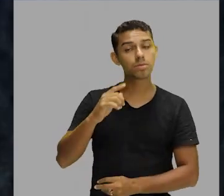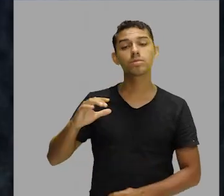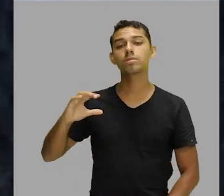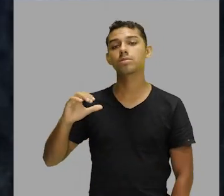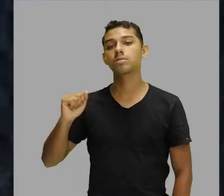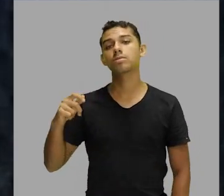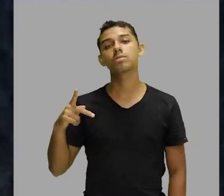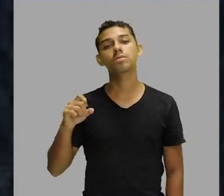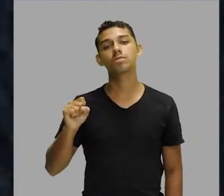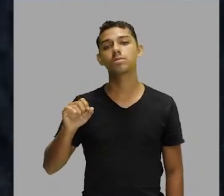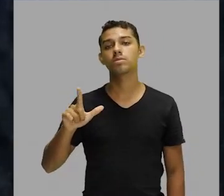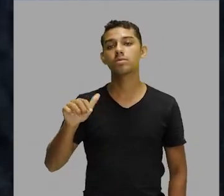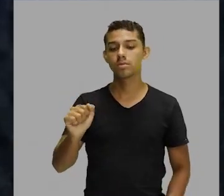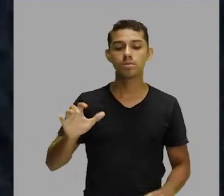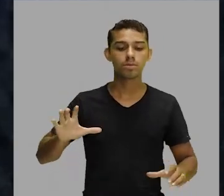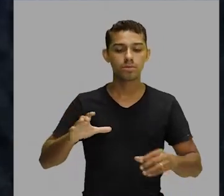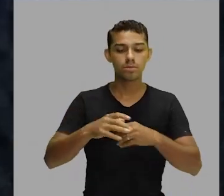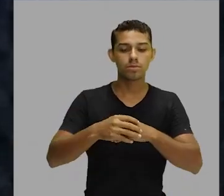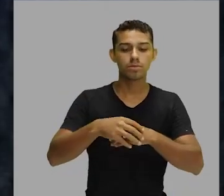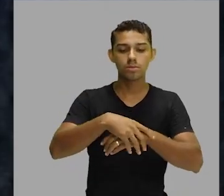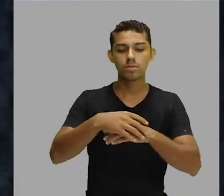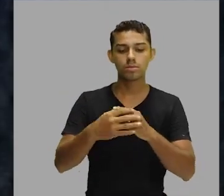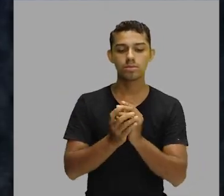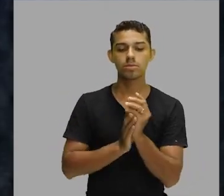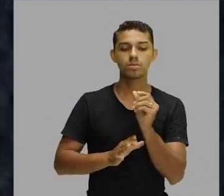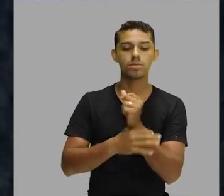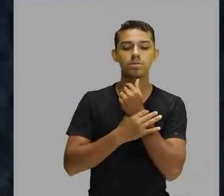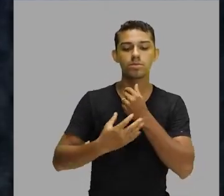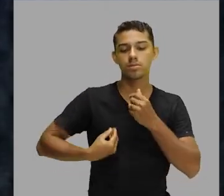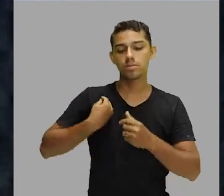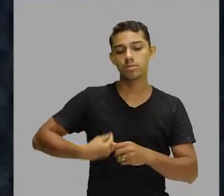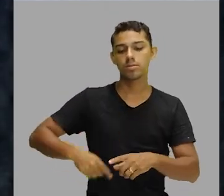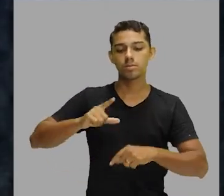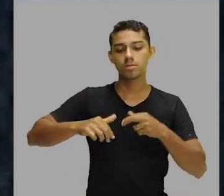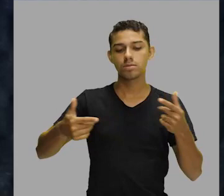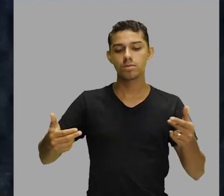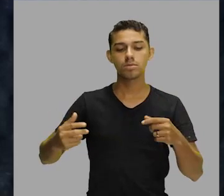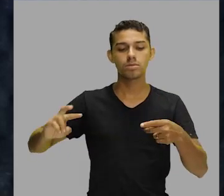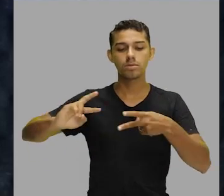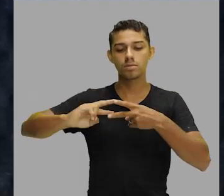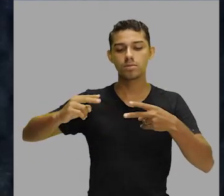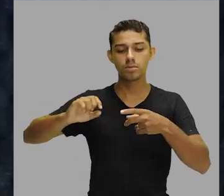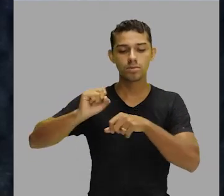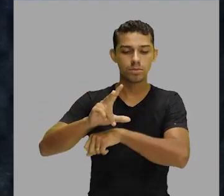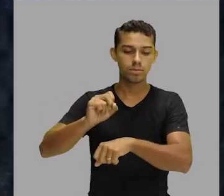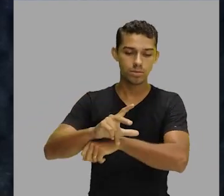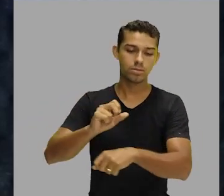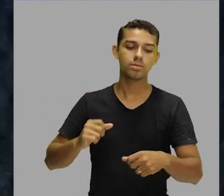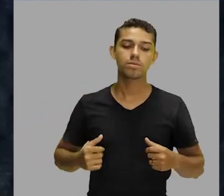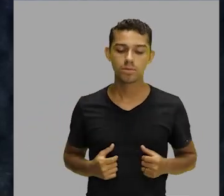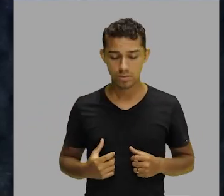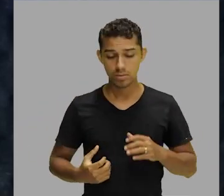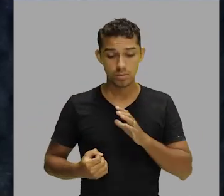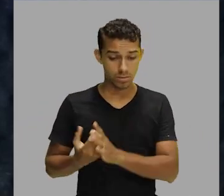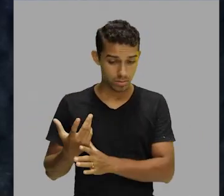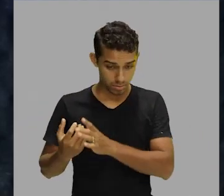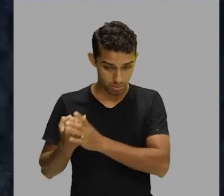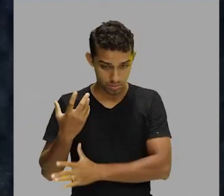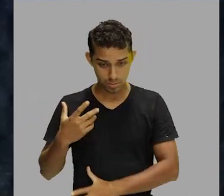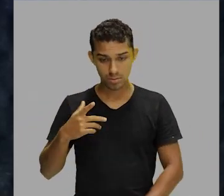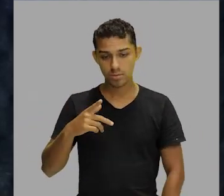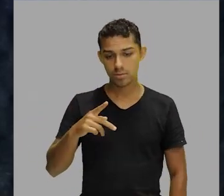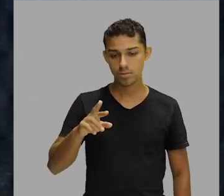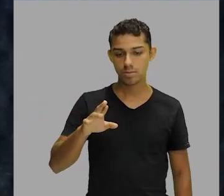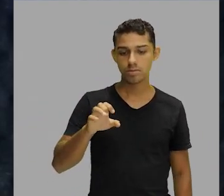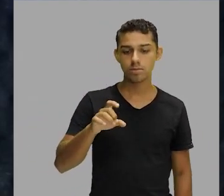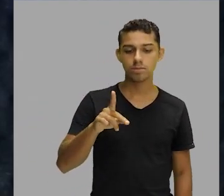cápsula proteica que envolve o material genético do vírus. Então, olha, ela produz as proteínas virais e no